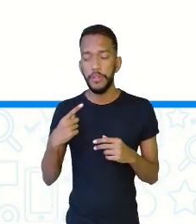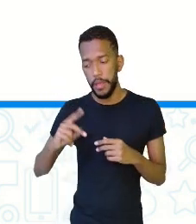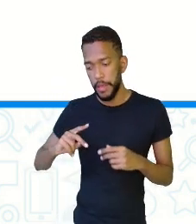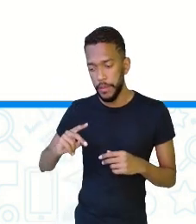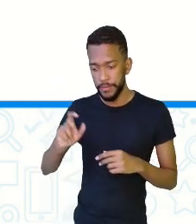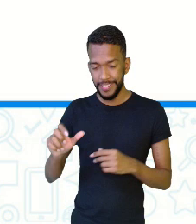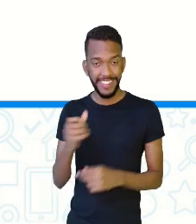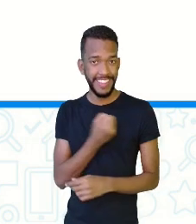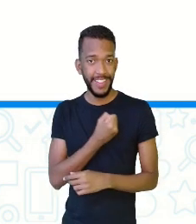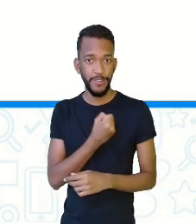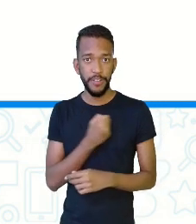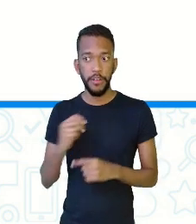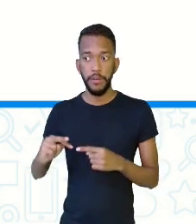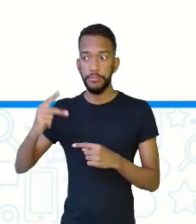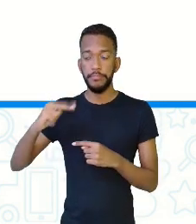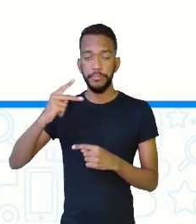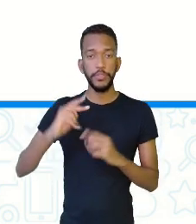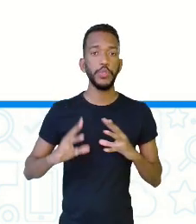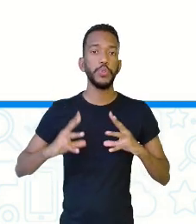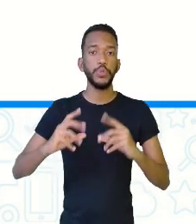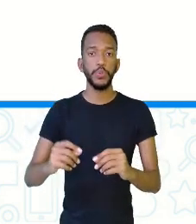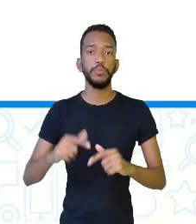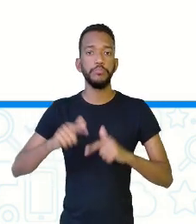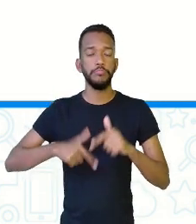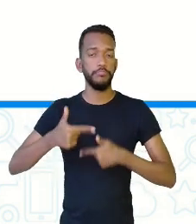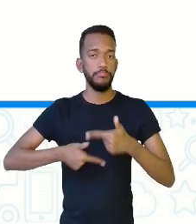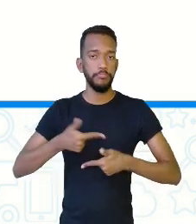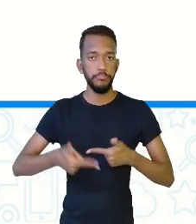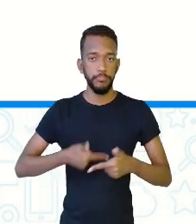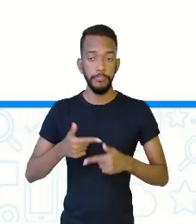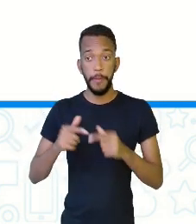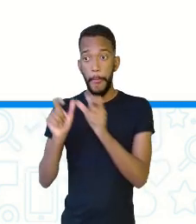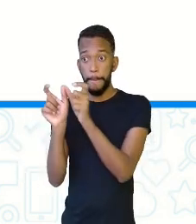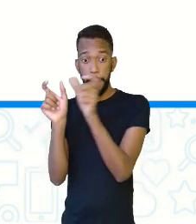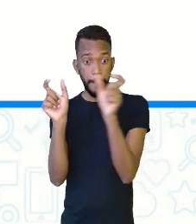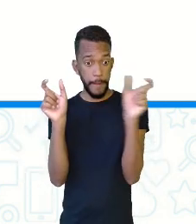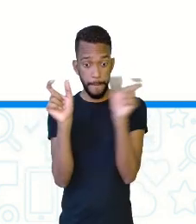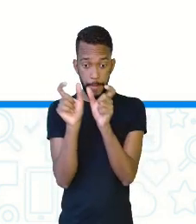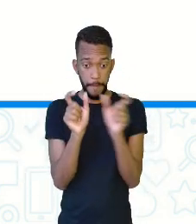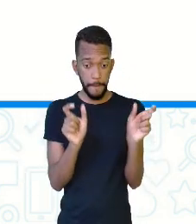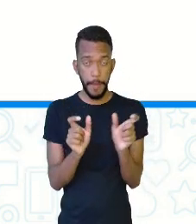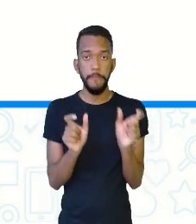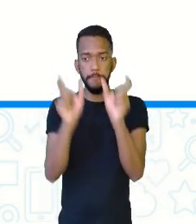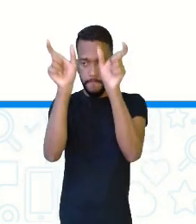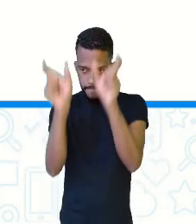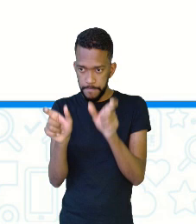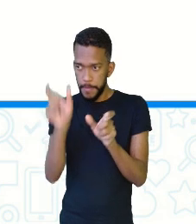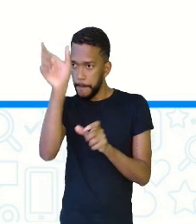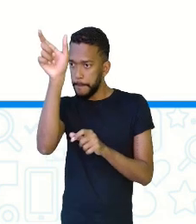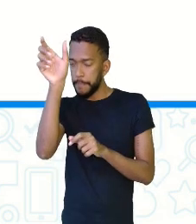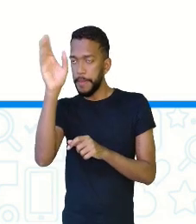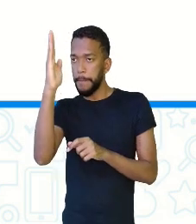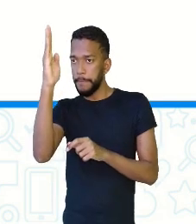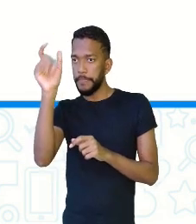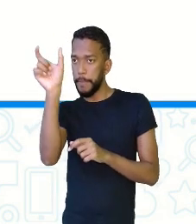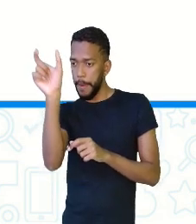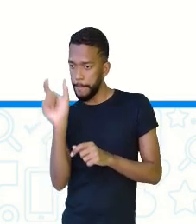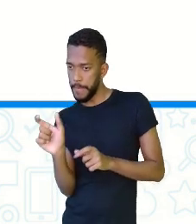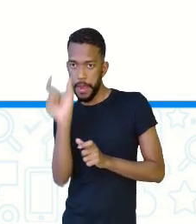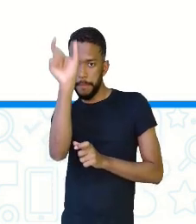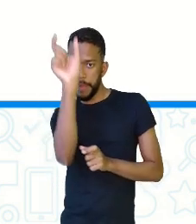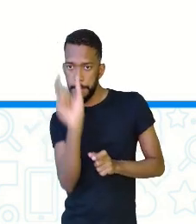número natural por todos os algarismos do número decimal, mantendo a posição da vírgula, ou